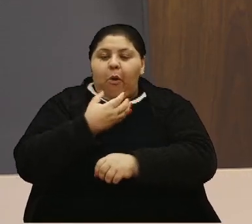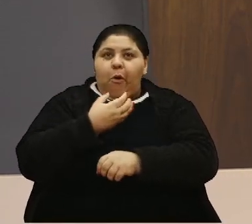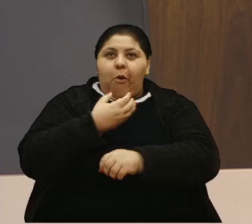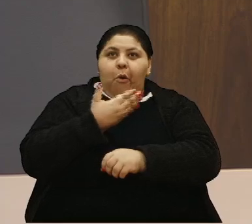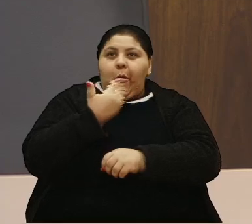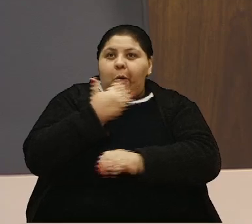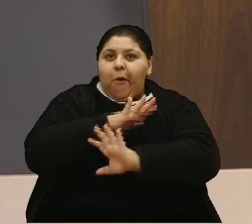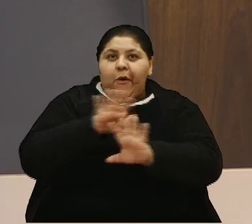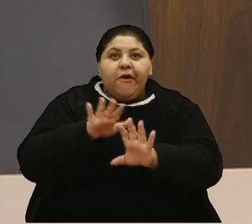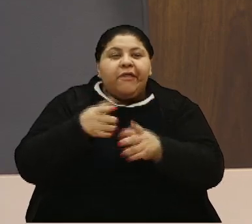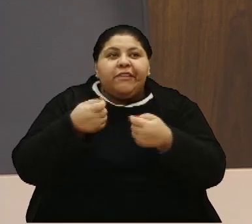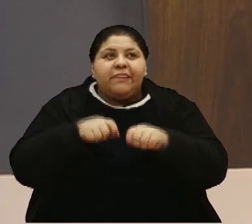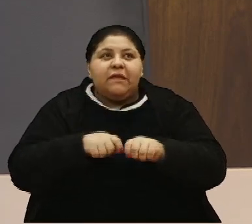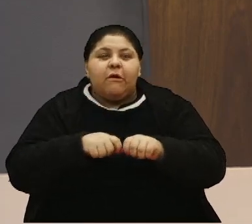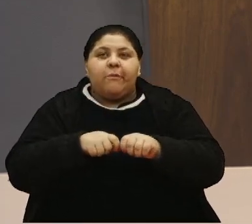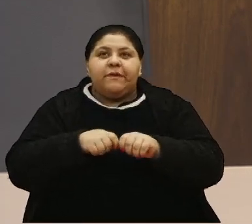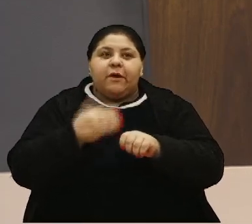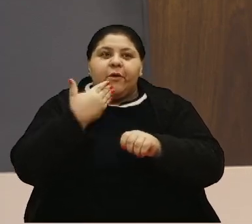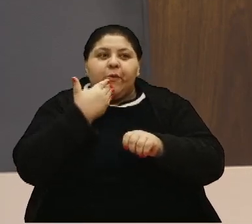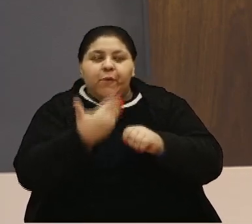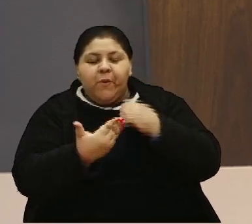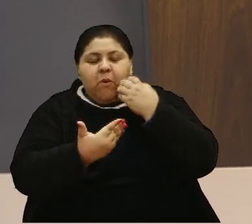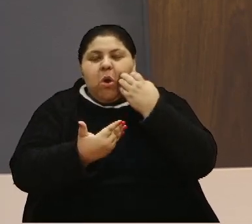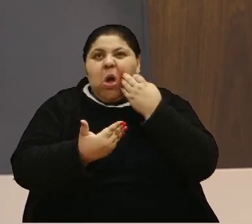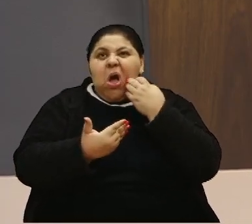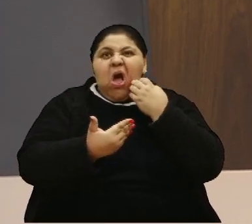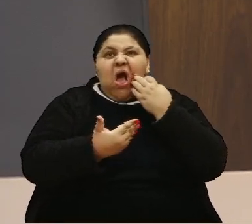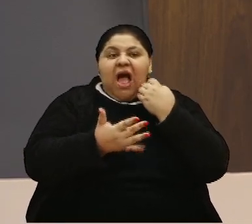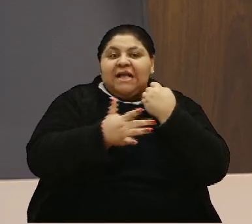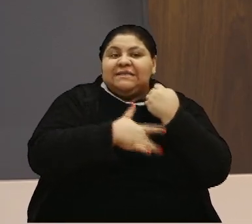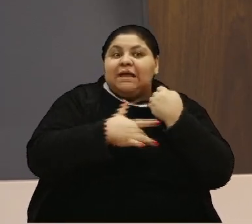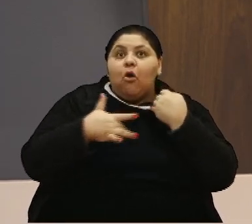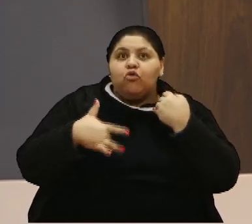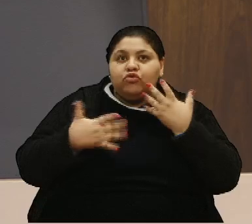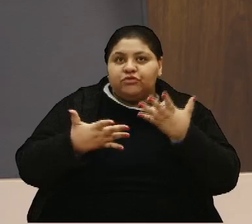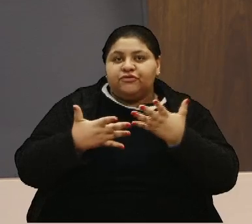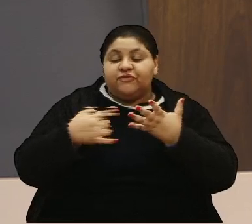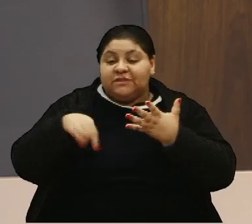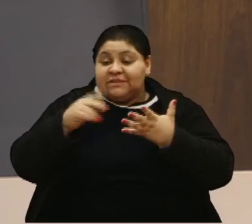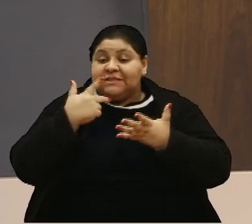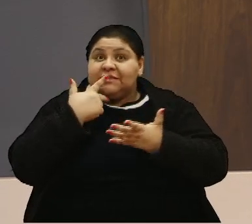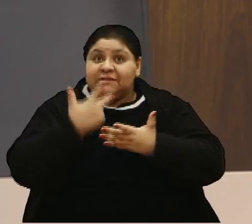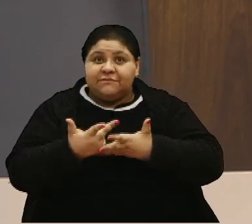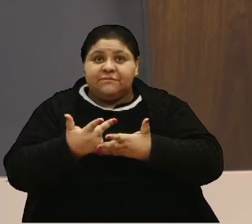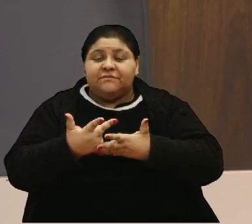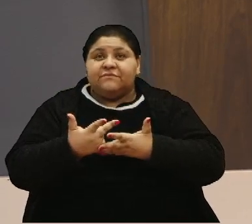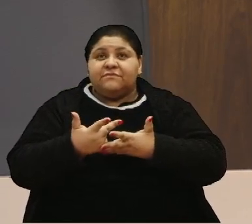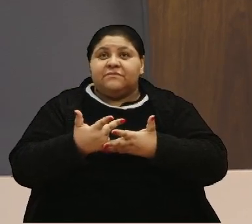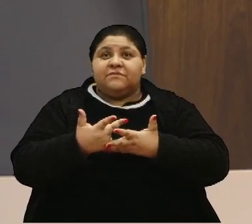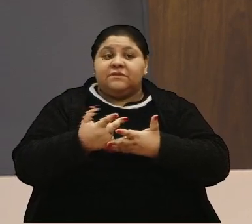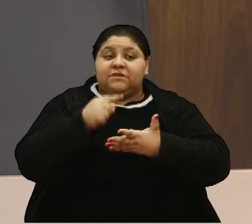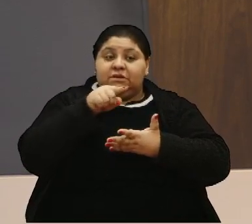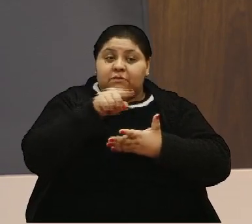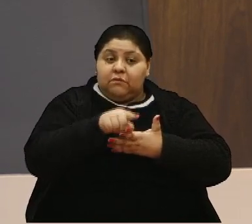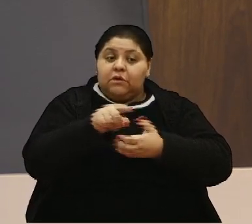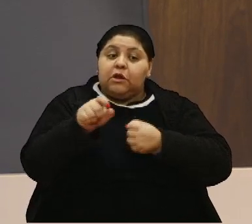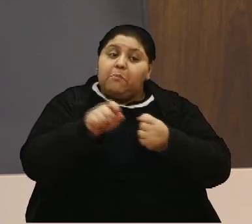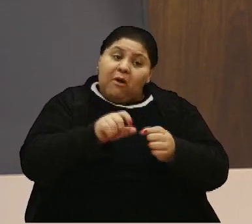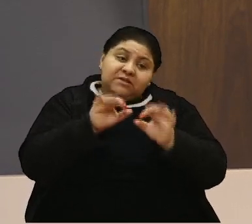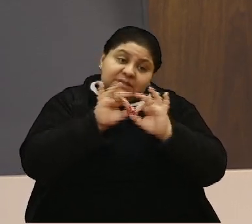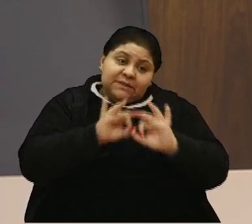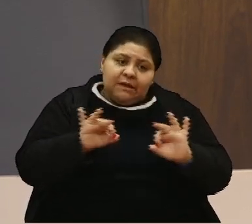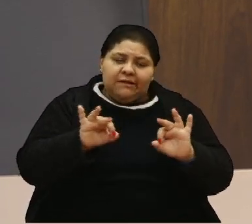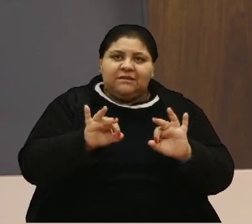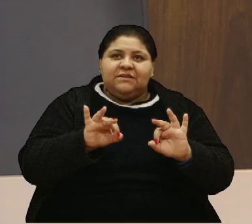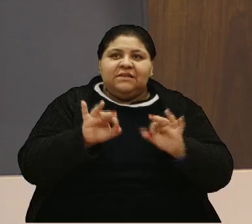não precisar recorrer à saúde. Então, quando a gente fala de uma coisa que parece tão simples, a